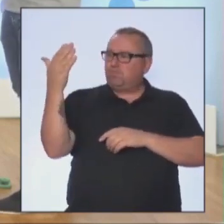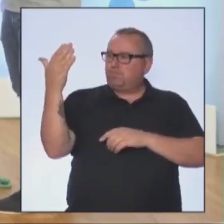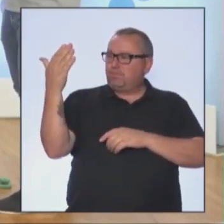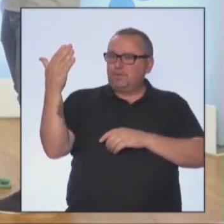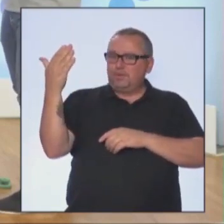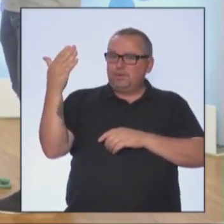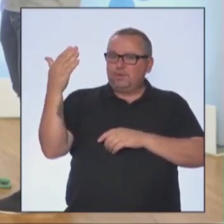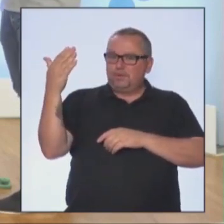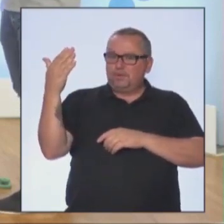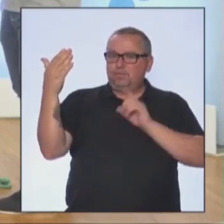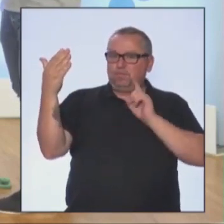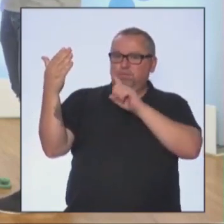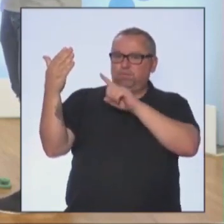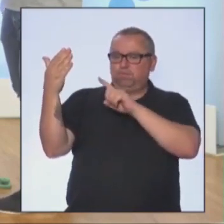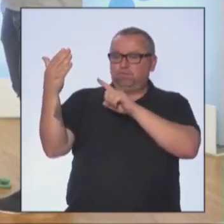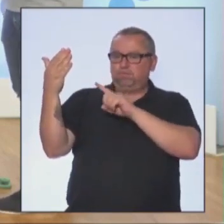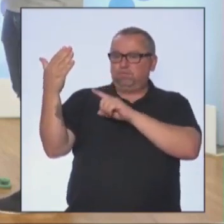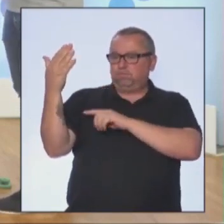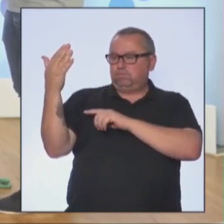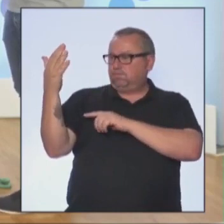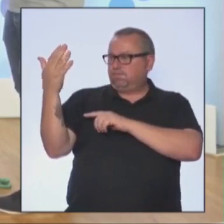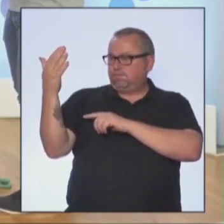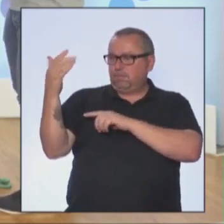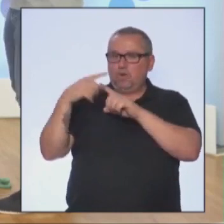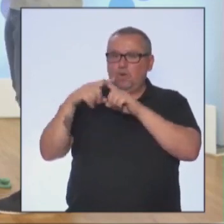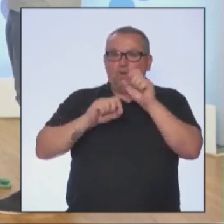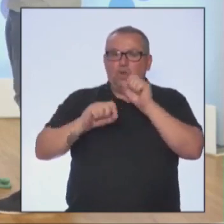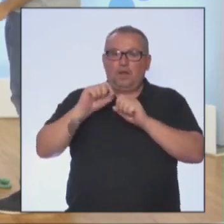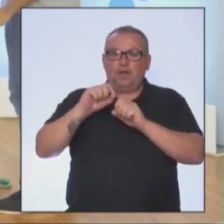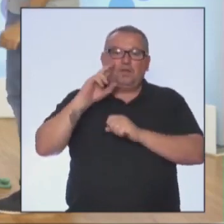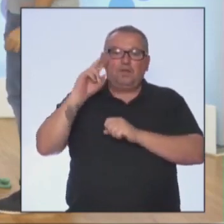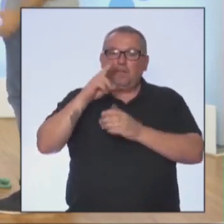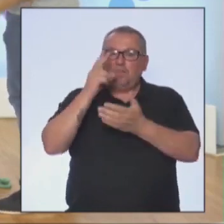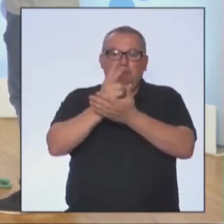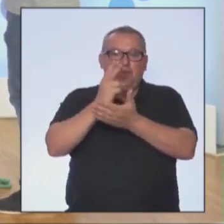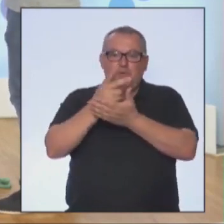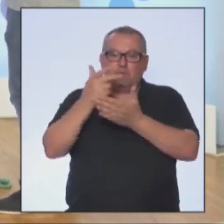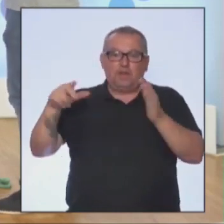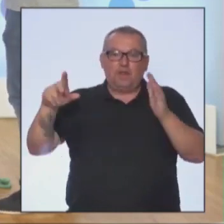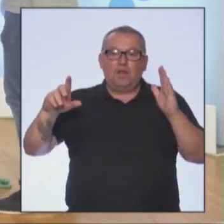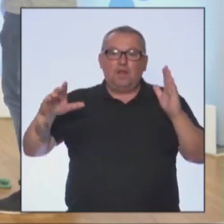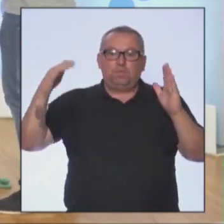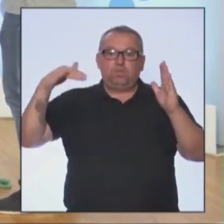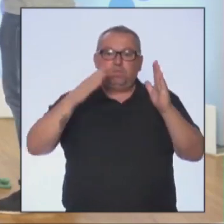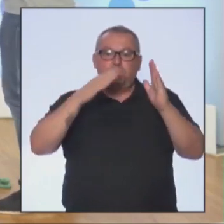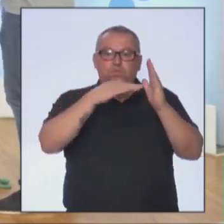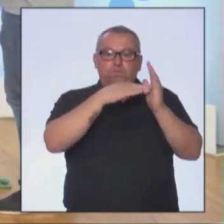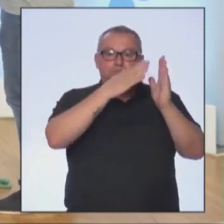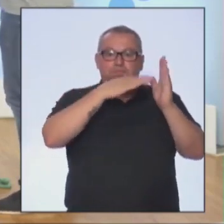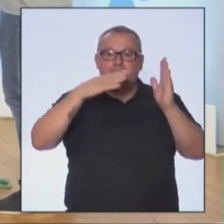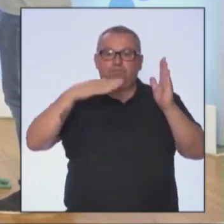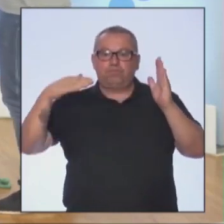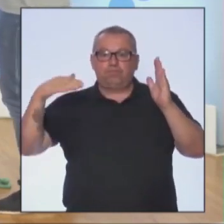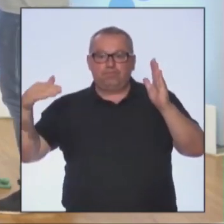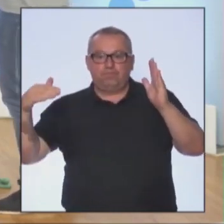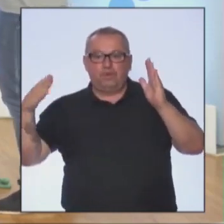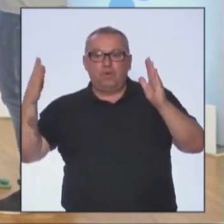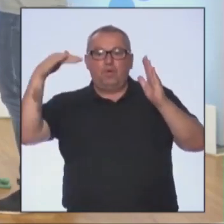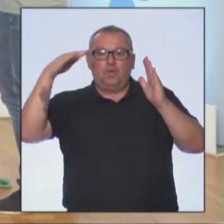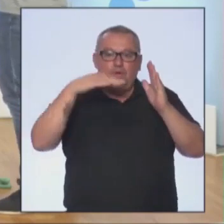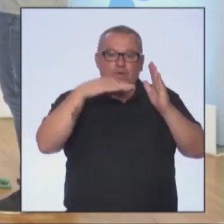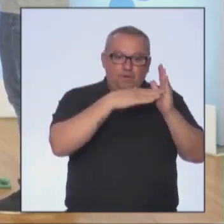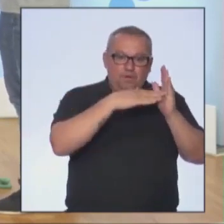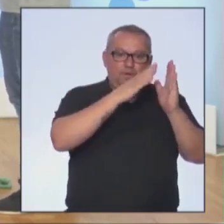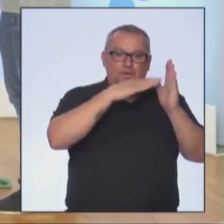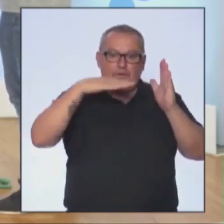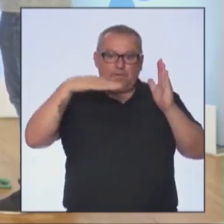nosso reflexo, porque está acontecendo uma reflexão. Aqui é a mesma coisa. A onda, ela reflete. Ela vai e volta. E